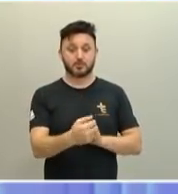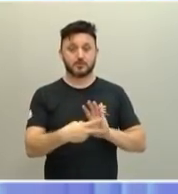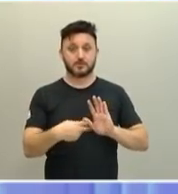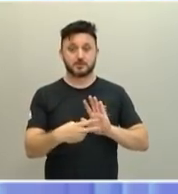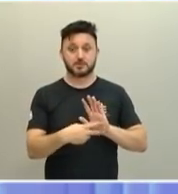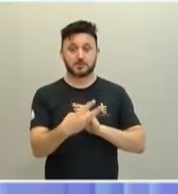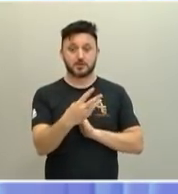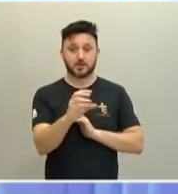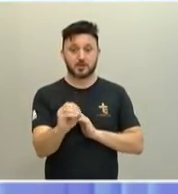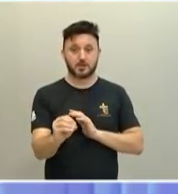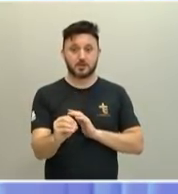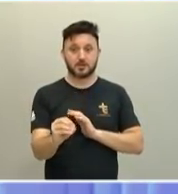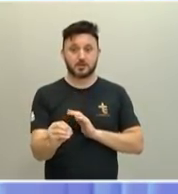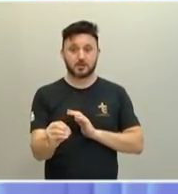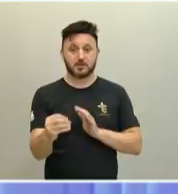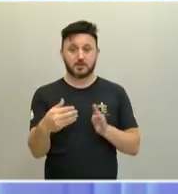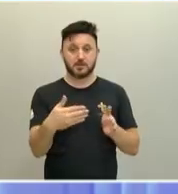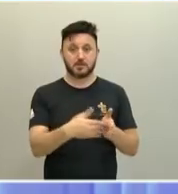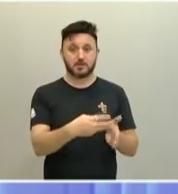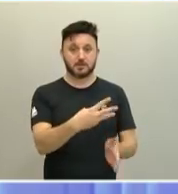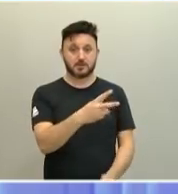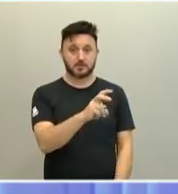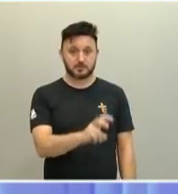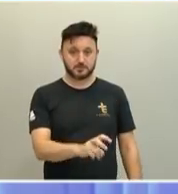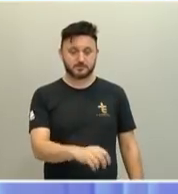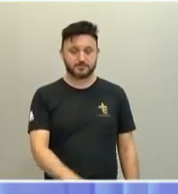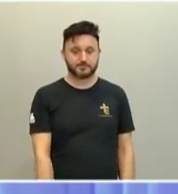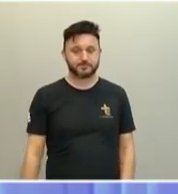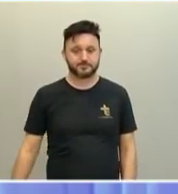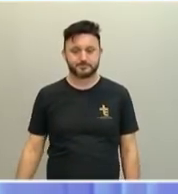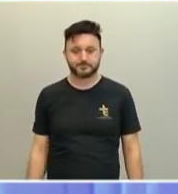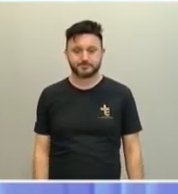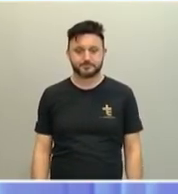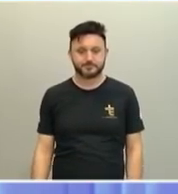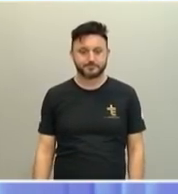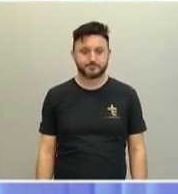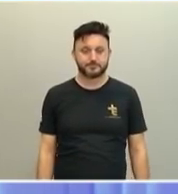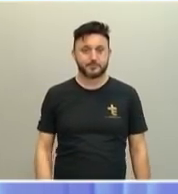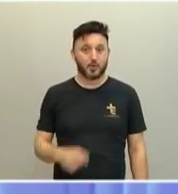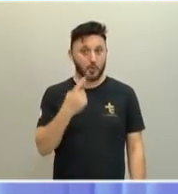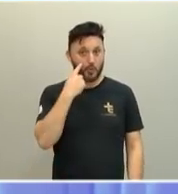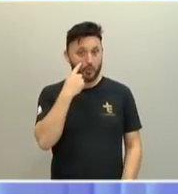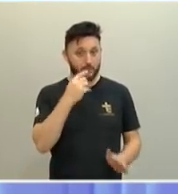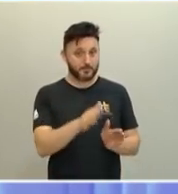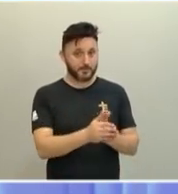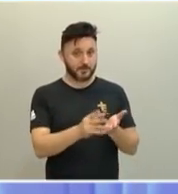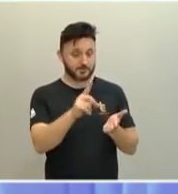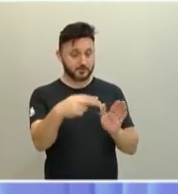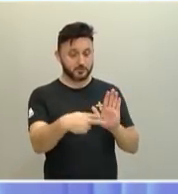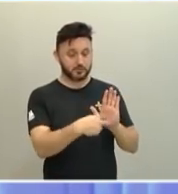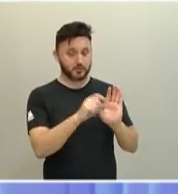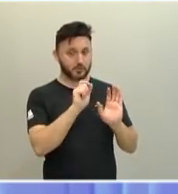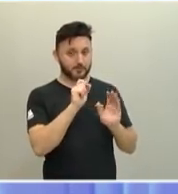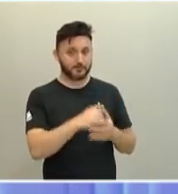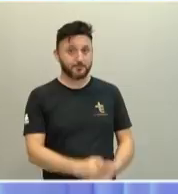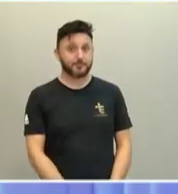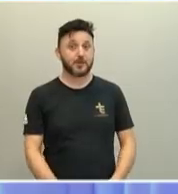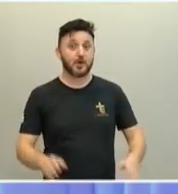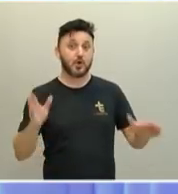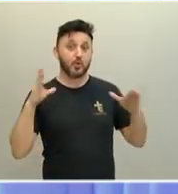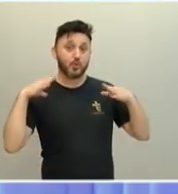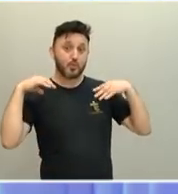de 30 a 35. Olha o que diz a palavra de Deus. O anjo